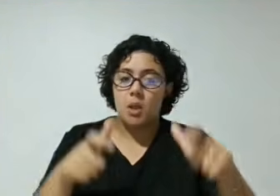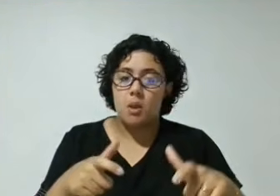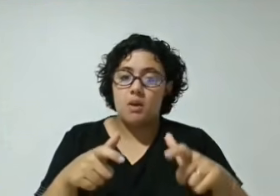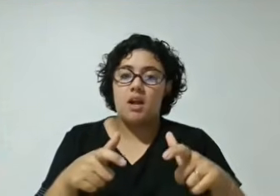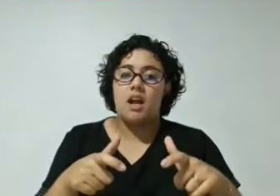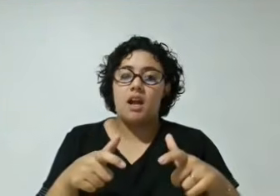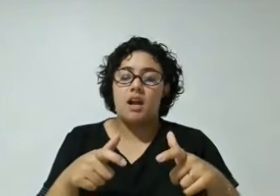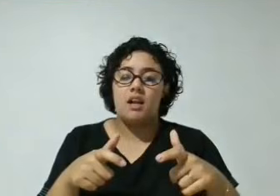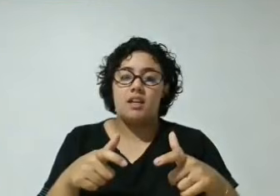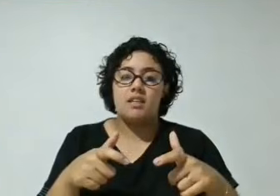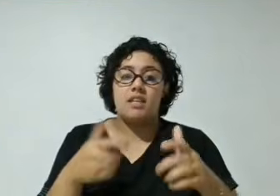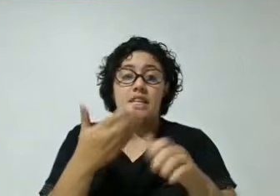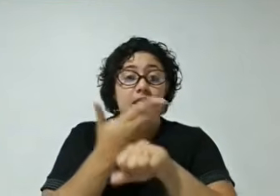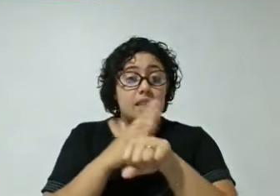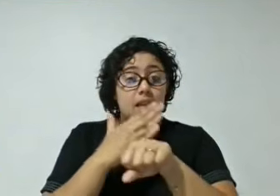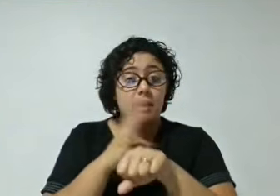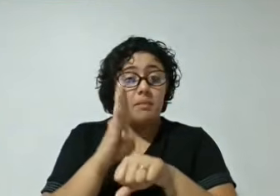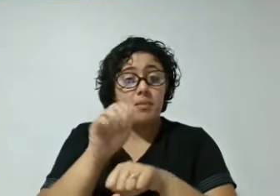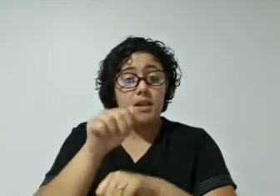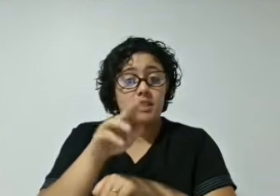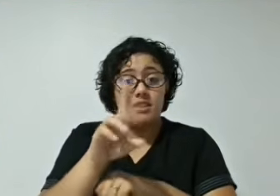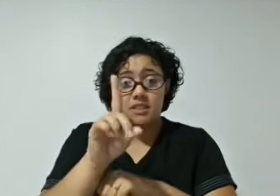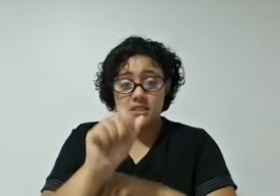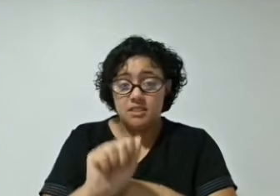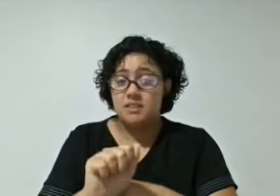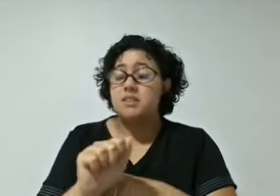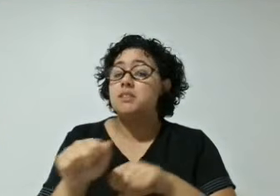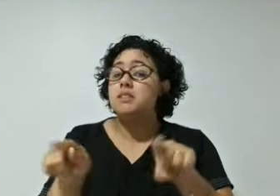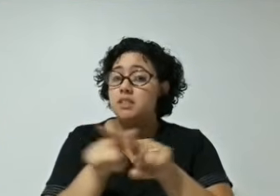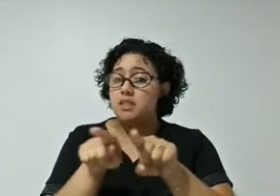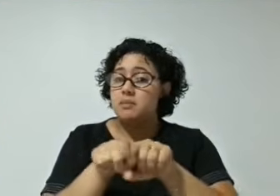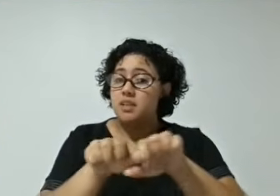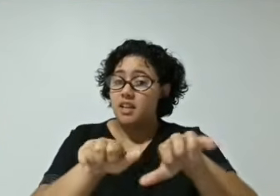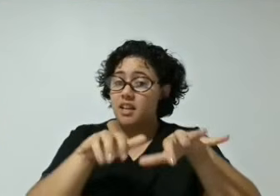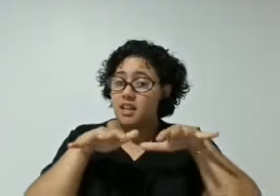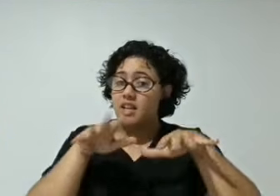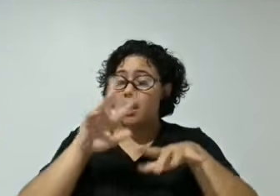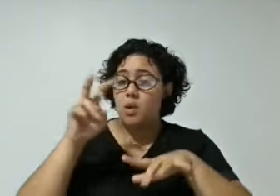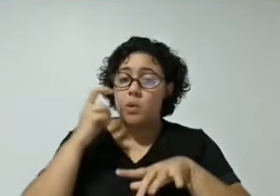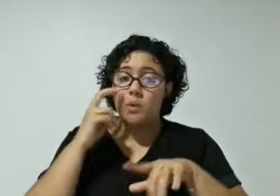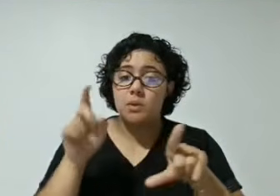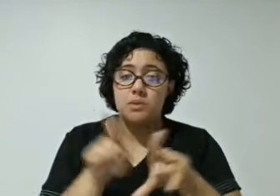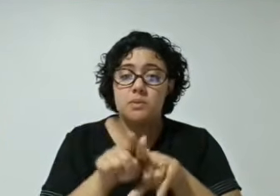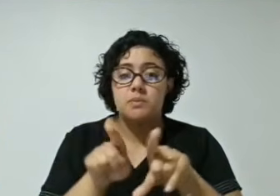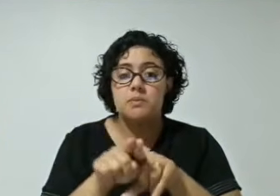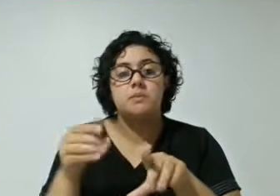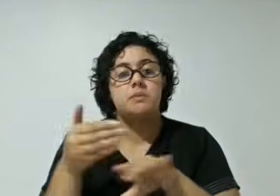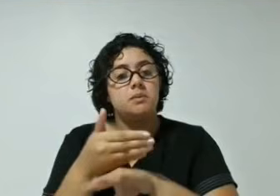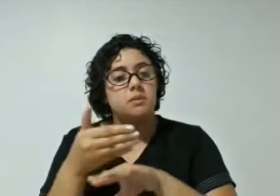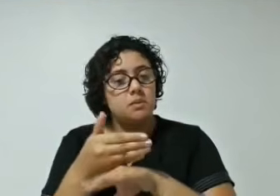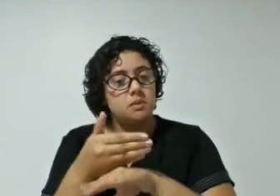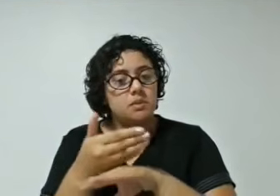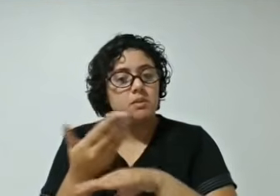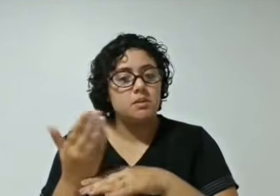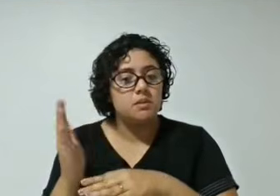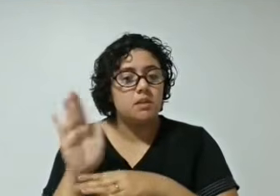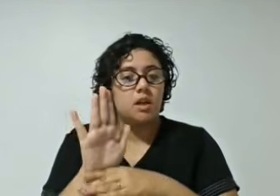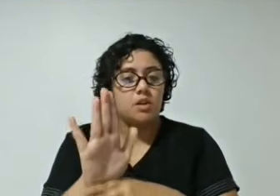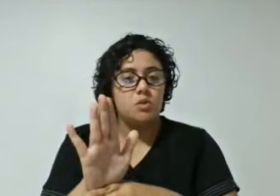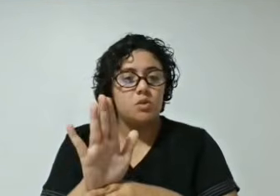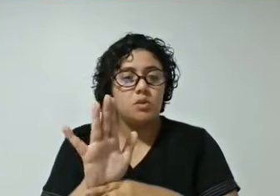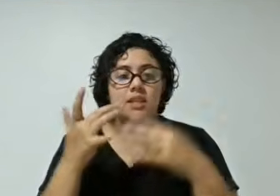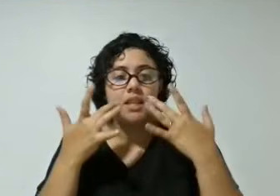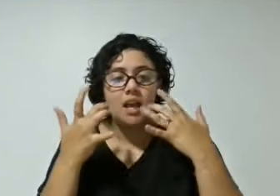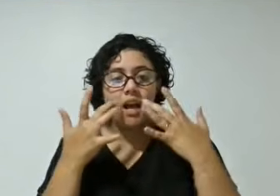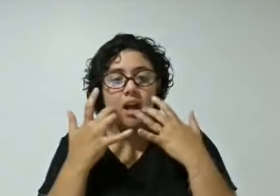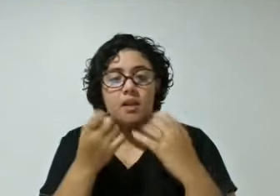assessoria para elas pelo Arena da Cultura também. Nesse momento, elas estão com uma assessoria de teatro e canto. Então,